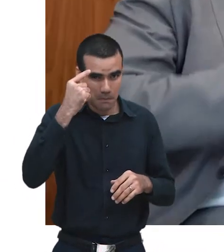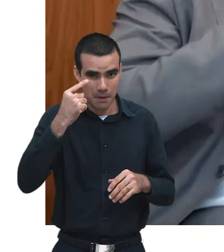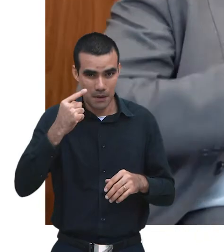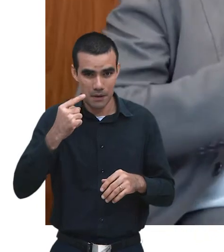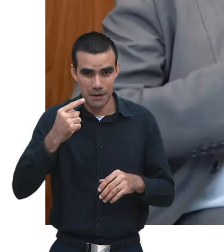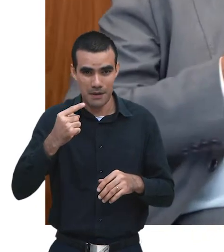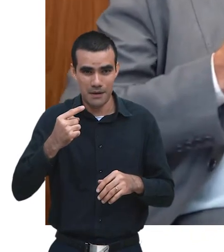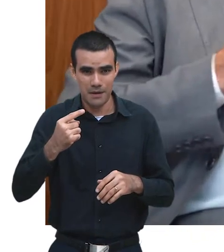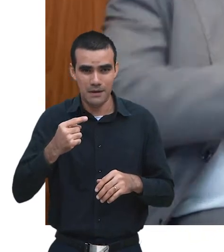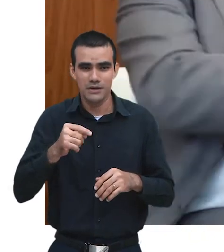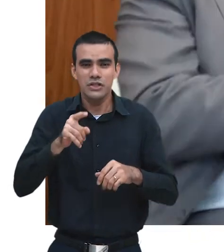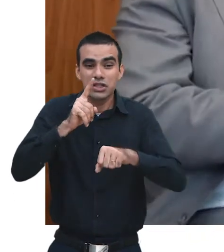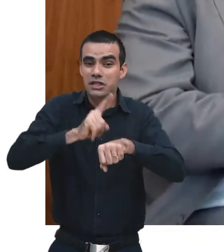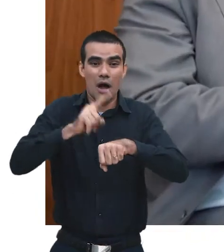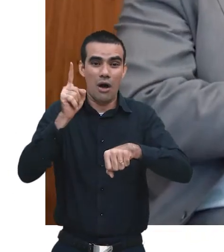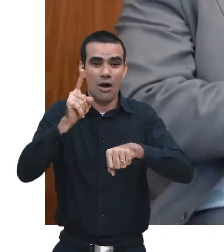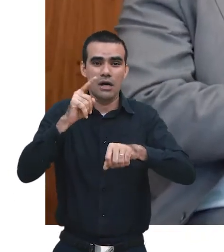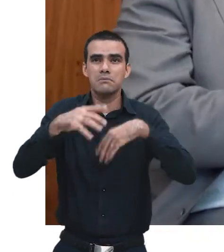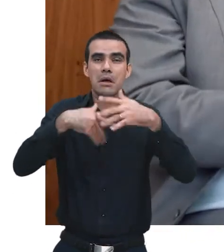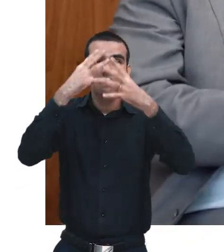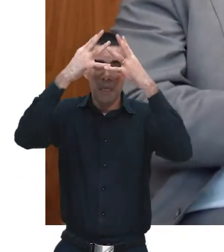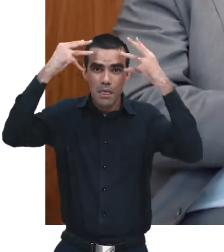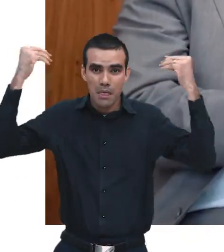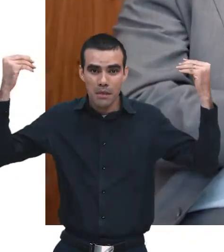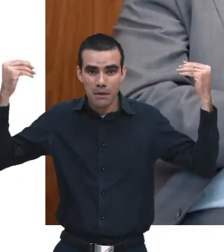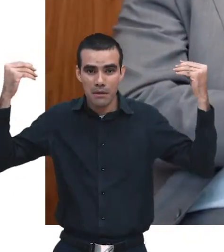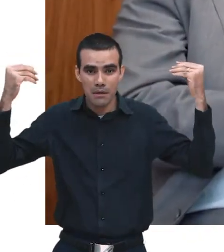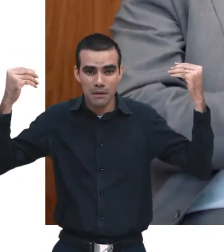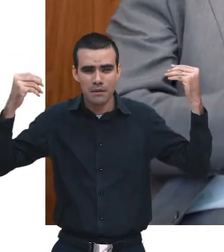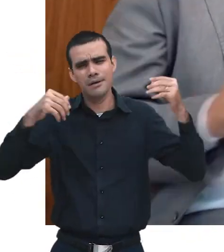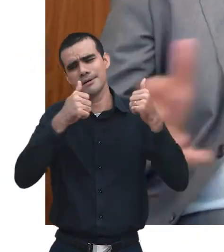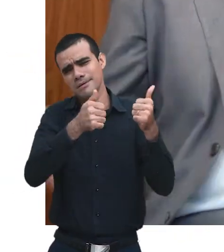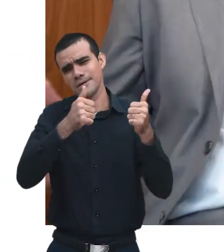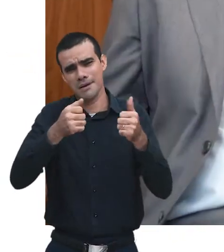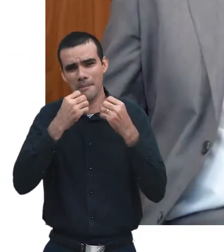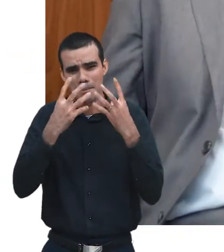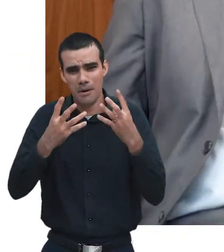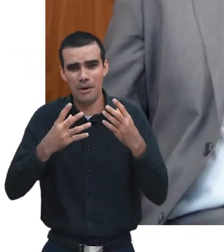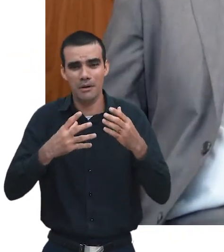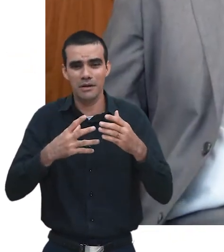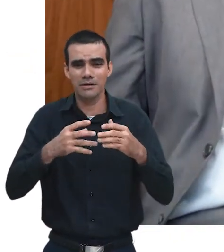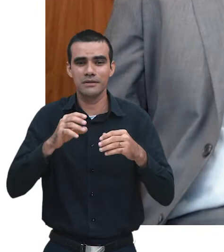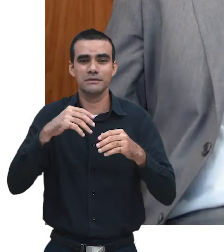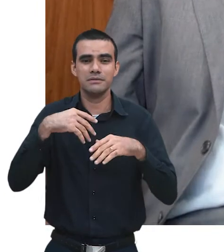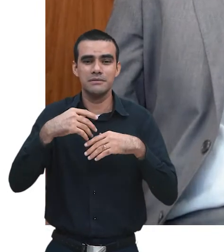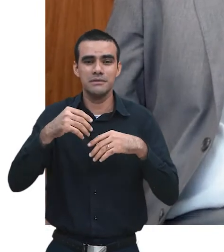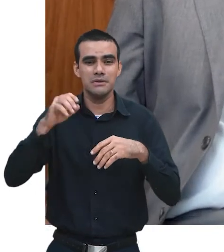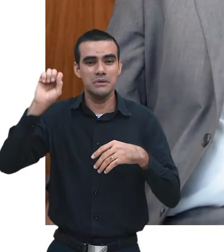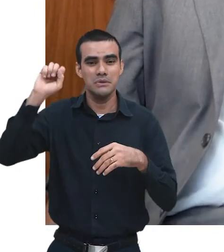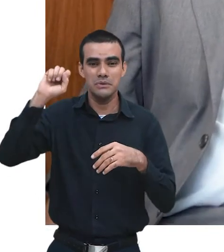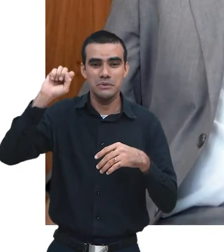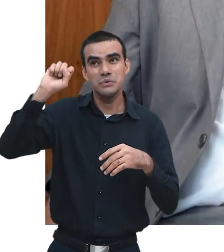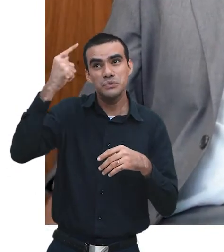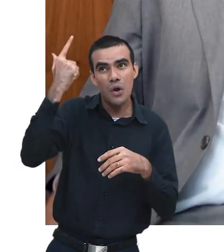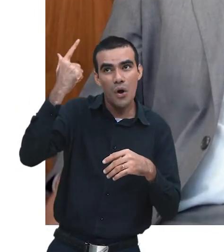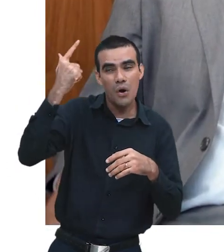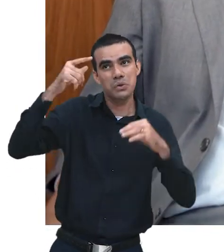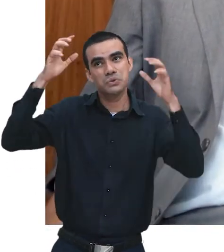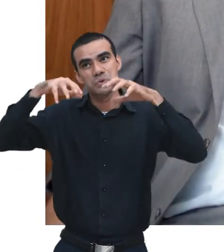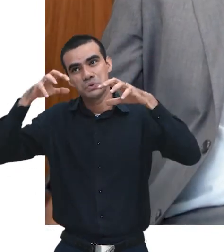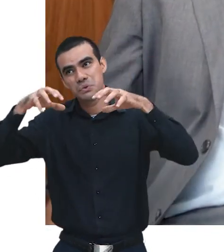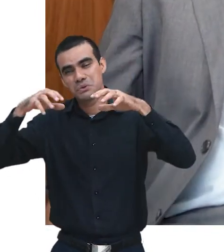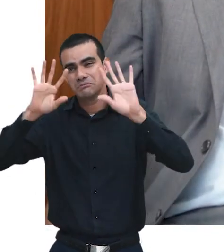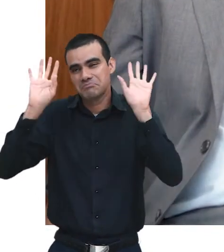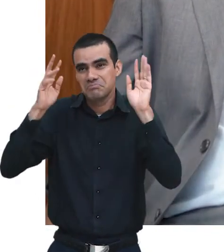fica reeditando. Não, eu sou ranheto. É só na hora. Depois está tudo bem? É, reto com tudo. Então, mas eu acho assim. Tá sol. Porque tá sol.